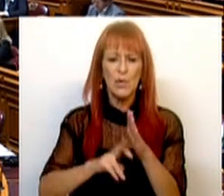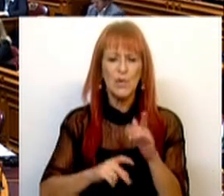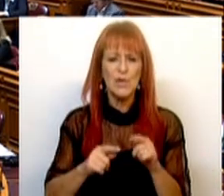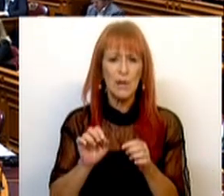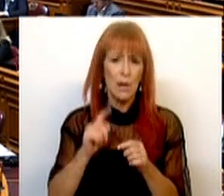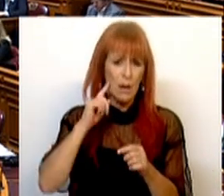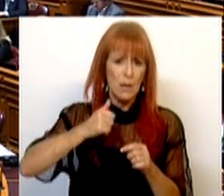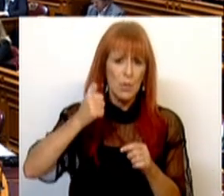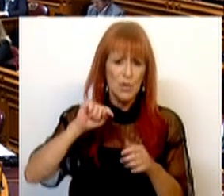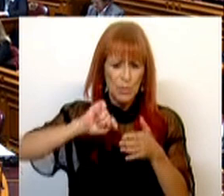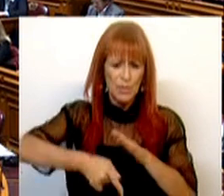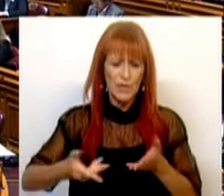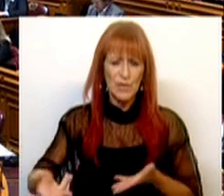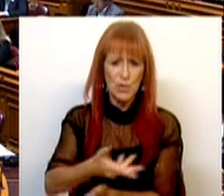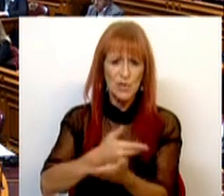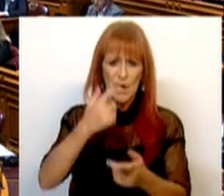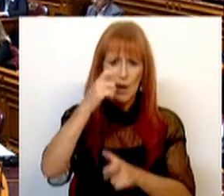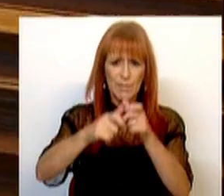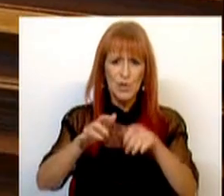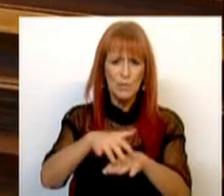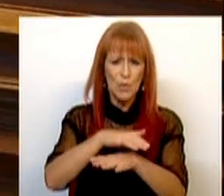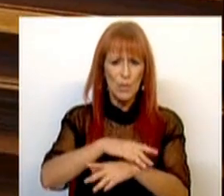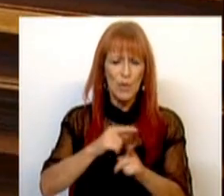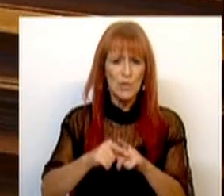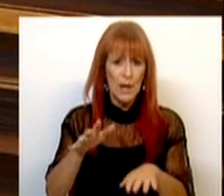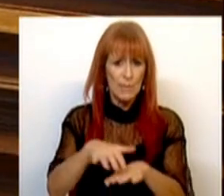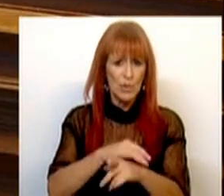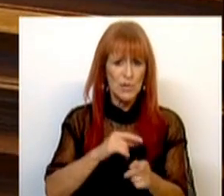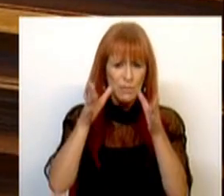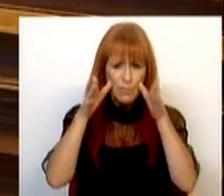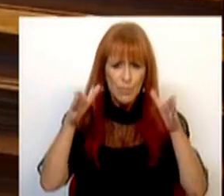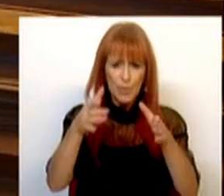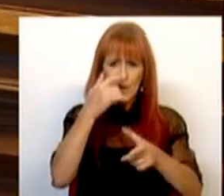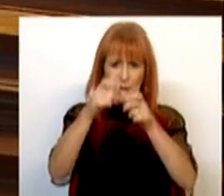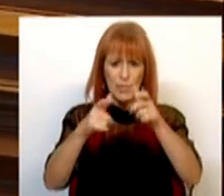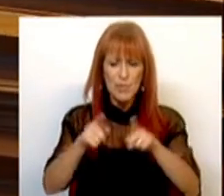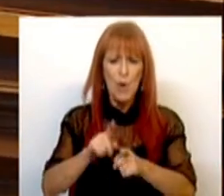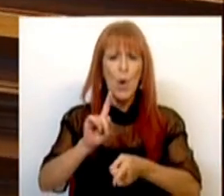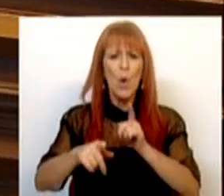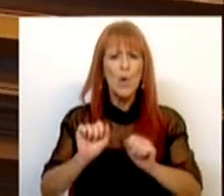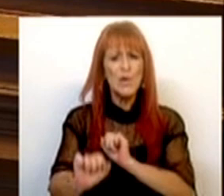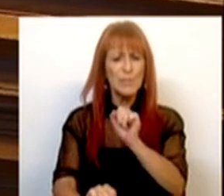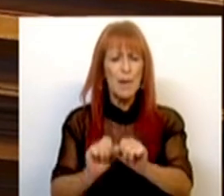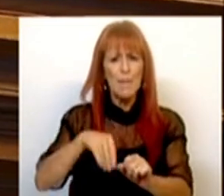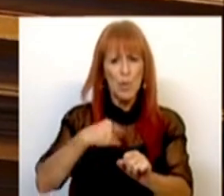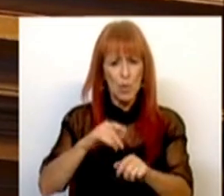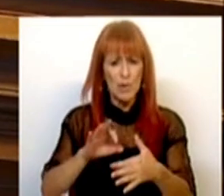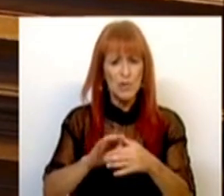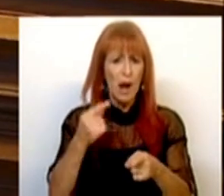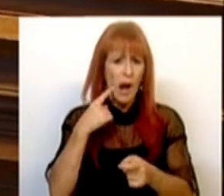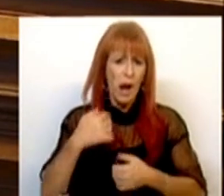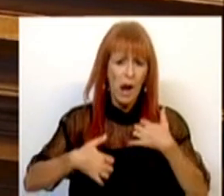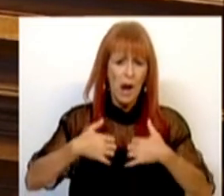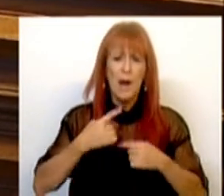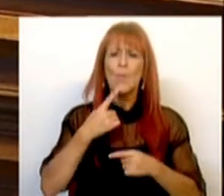uma peça-chave para o aprofundamento da relação entre cidadão e administração. Uma administração que tem o foco no cidadão e naquelas que são as suas preocupações e anseios,